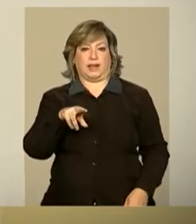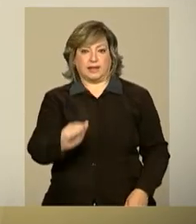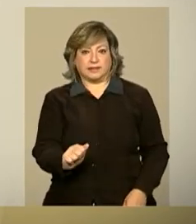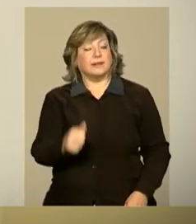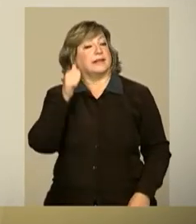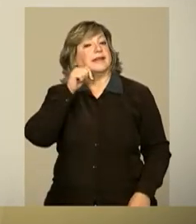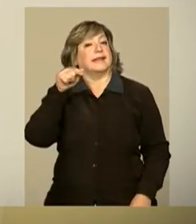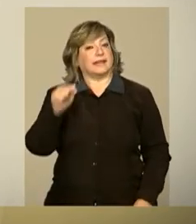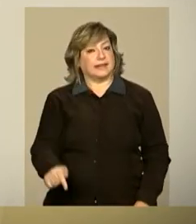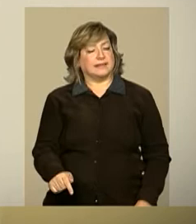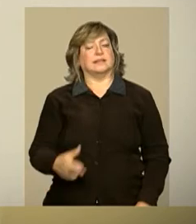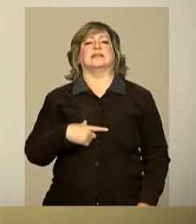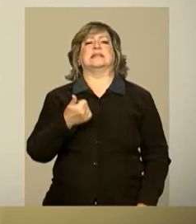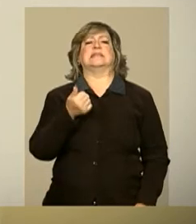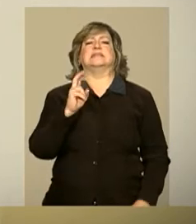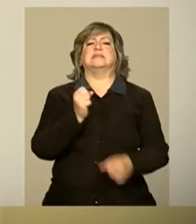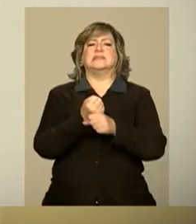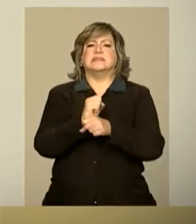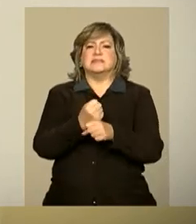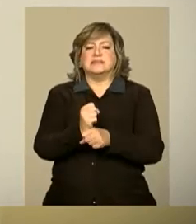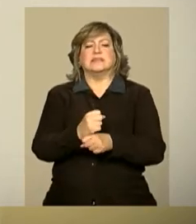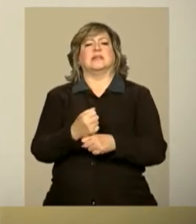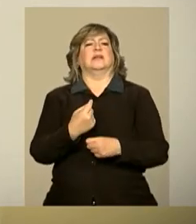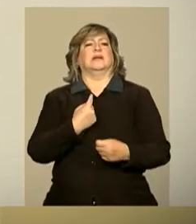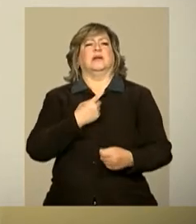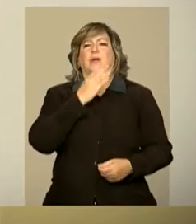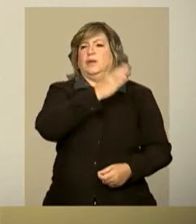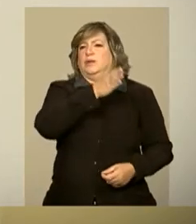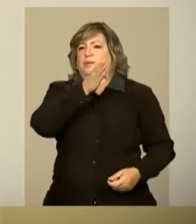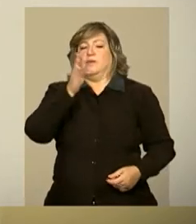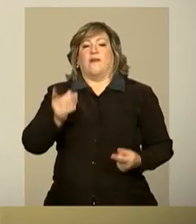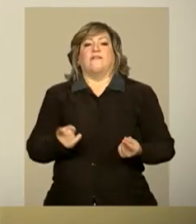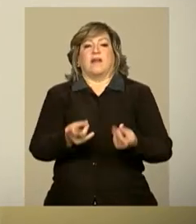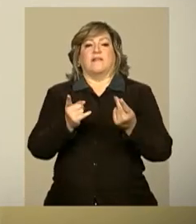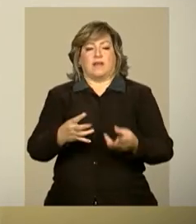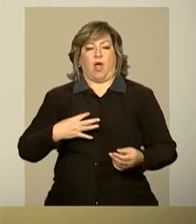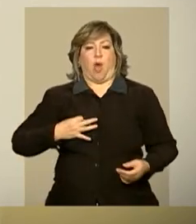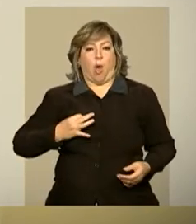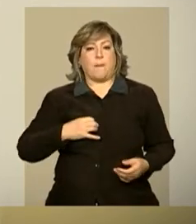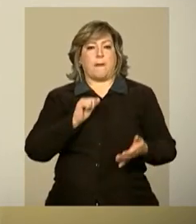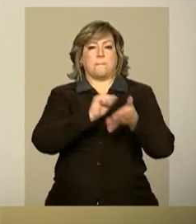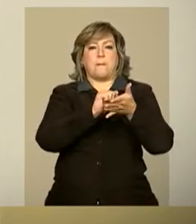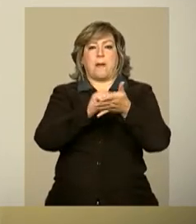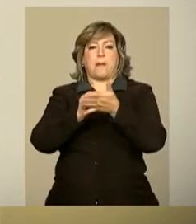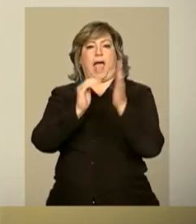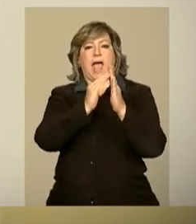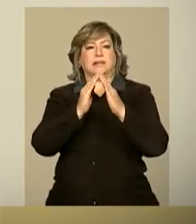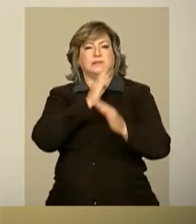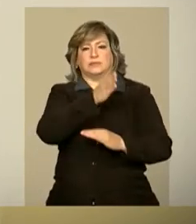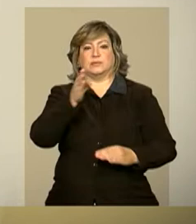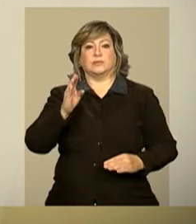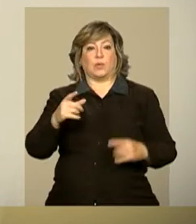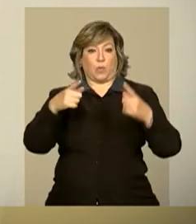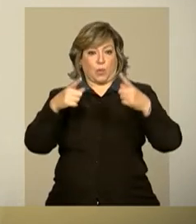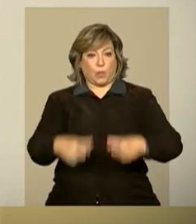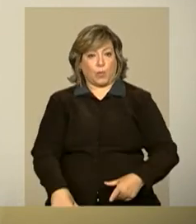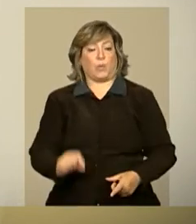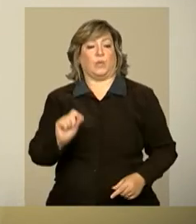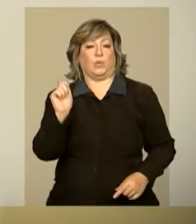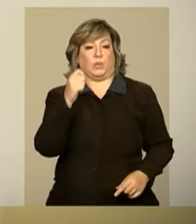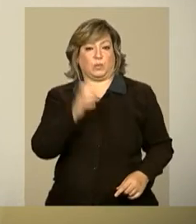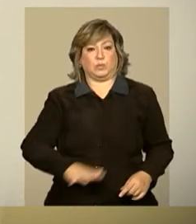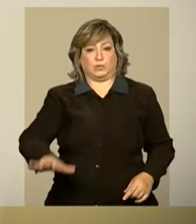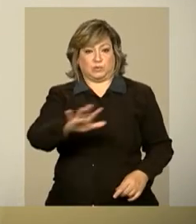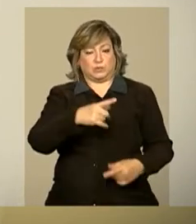a Lorena passou 15 anos na estrada que ela vendia roupa de porta em porta no interior do Rio Grande do Sul o esse